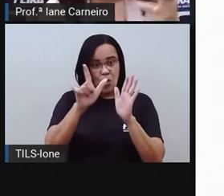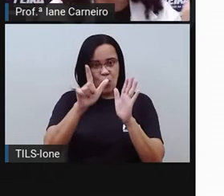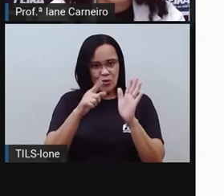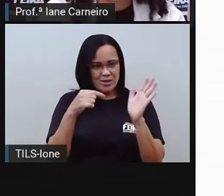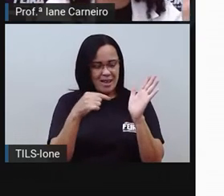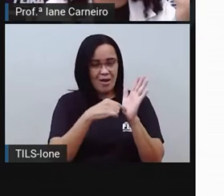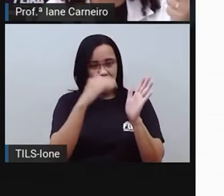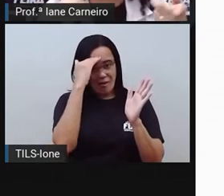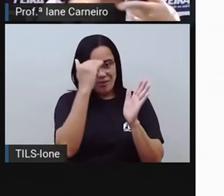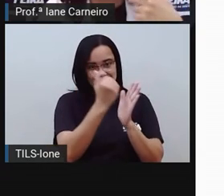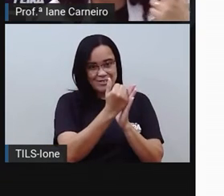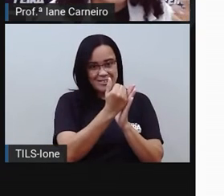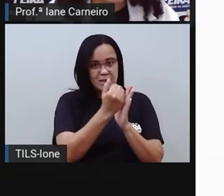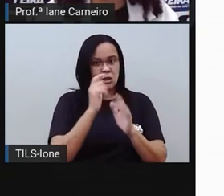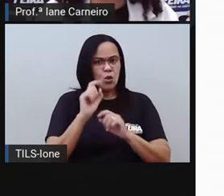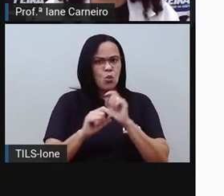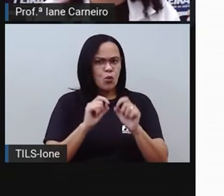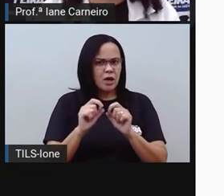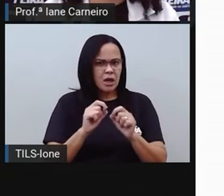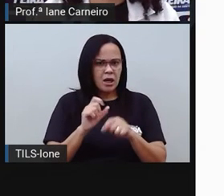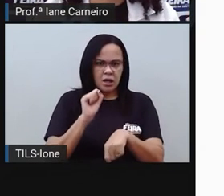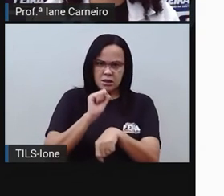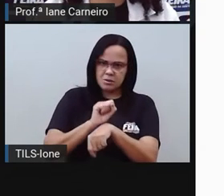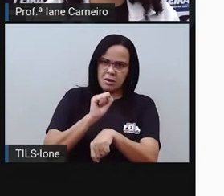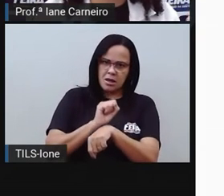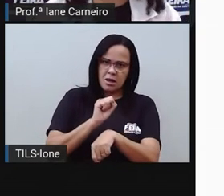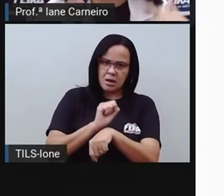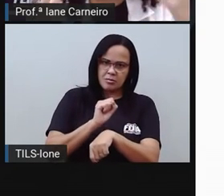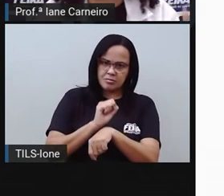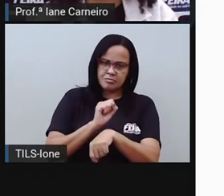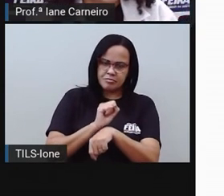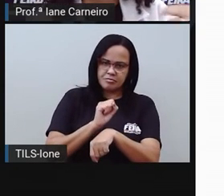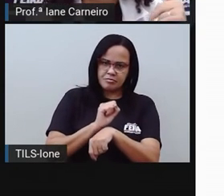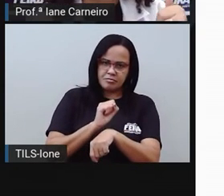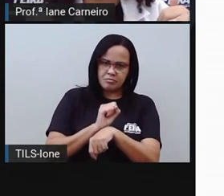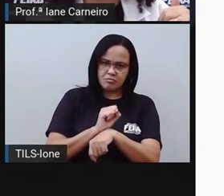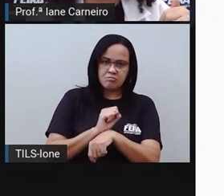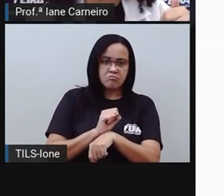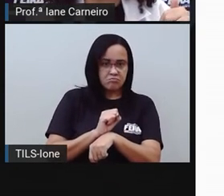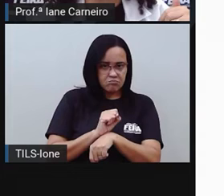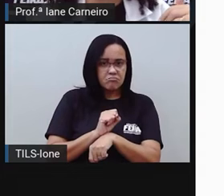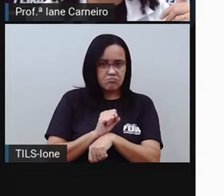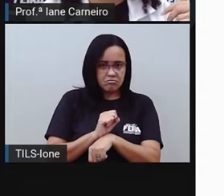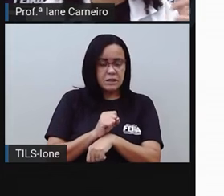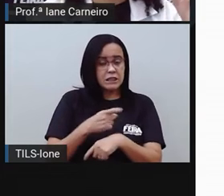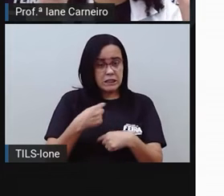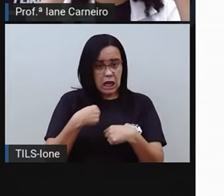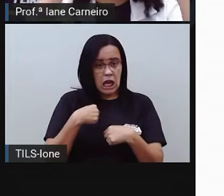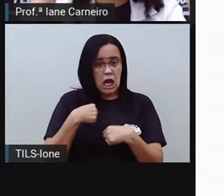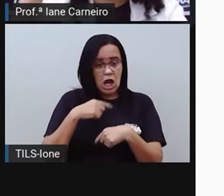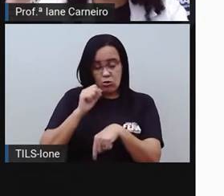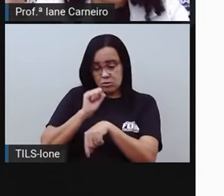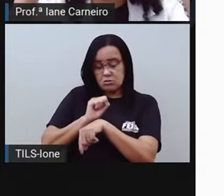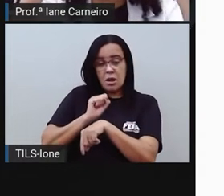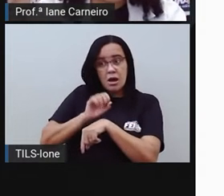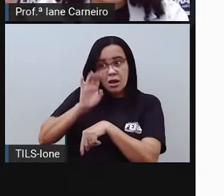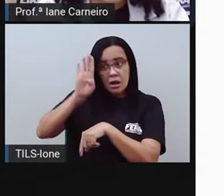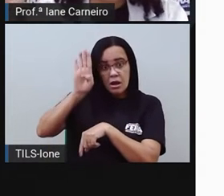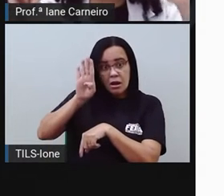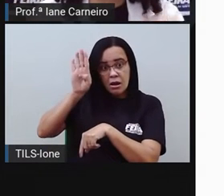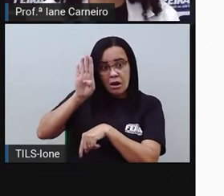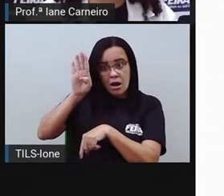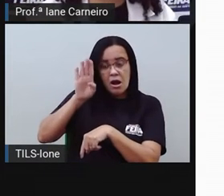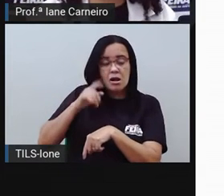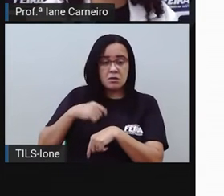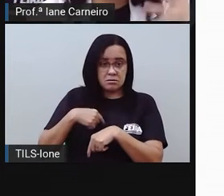para ir no banheiro, para ir pegar o lanche, quanto para mostrar a atividade à Pró, né? Quanto para lá preencher a planilha